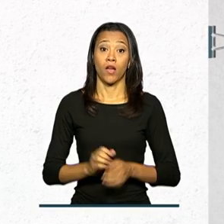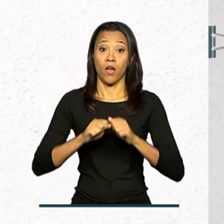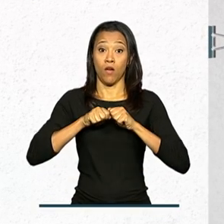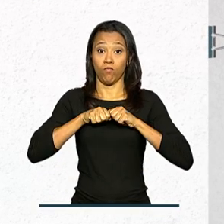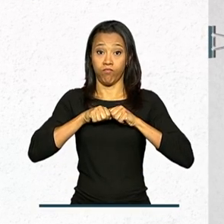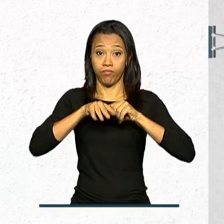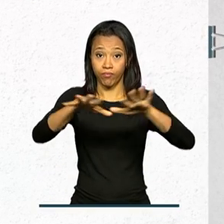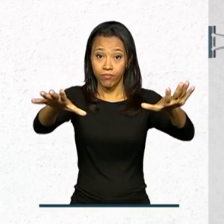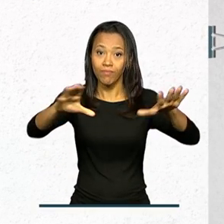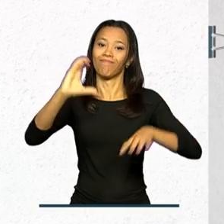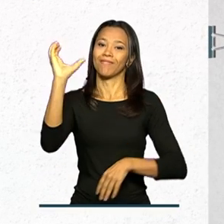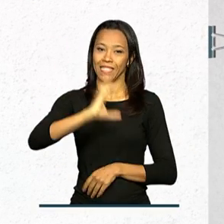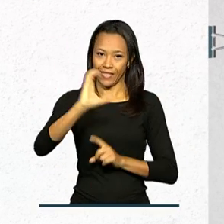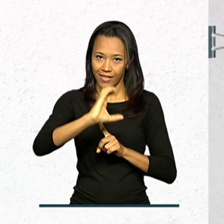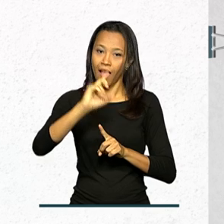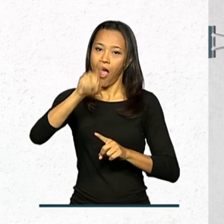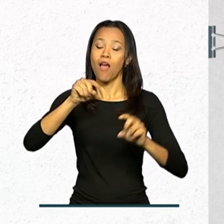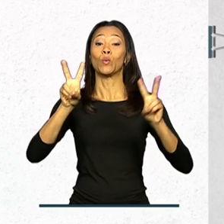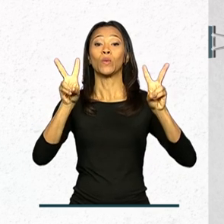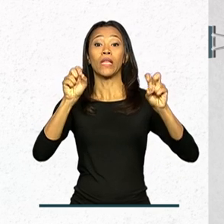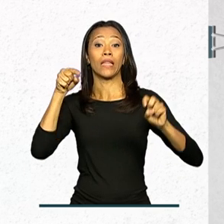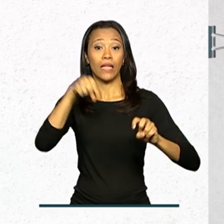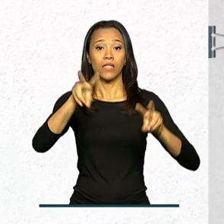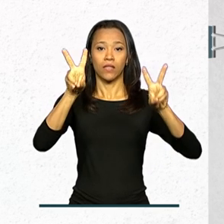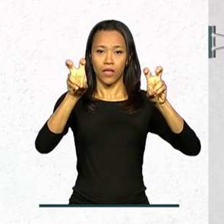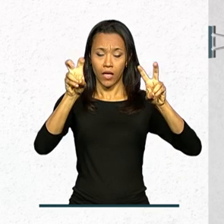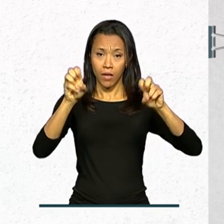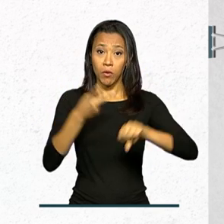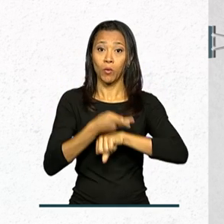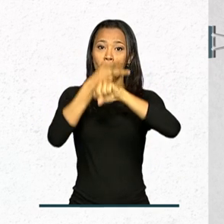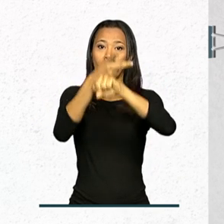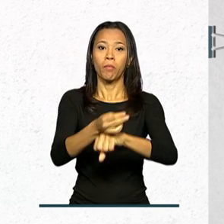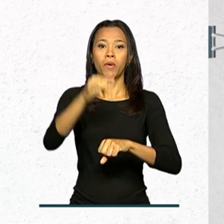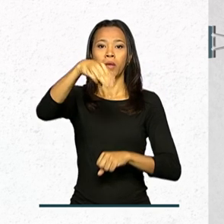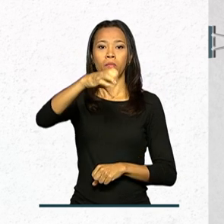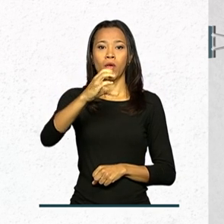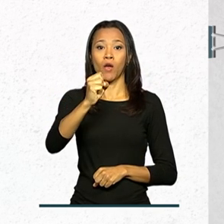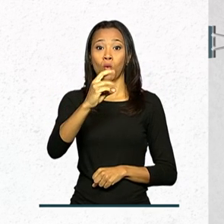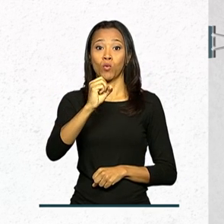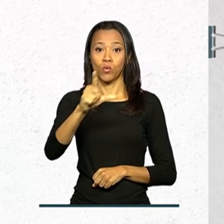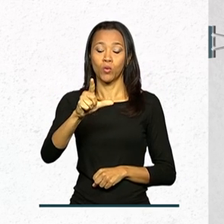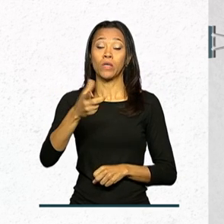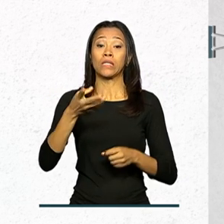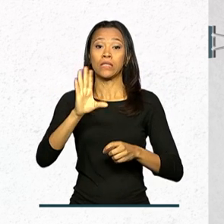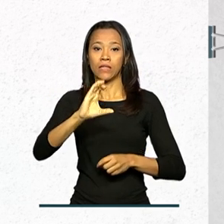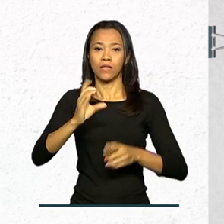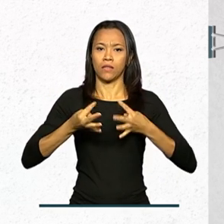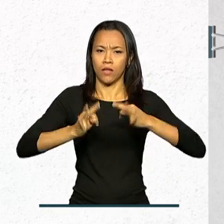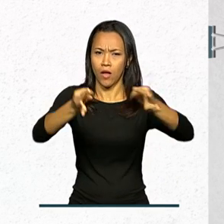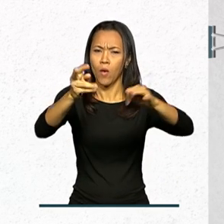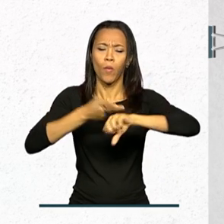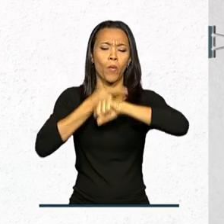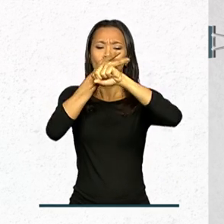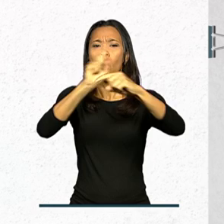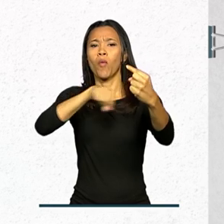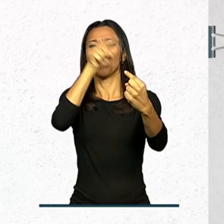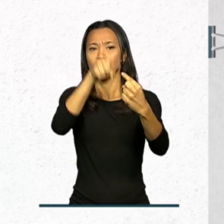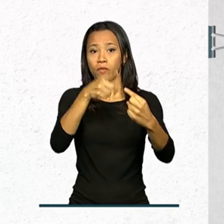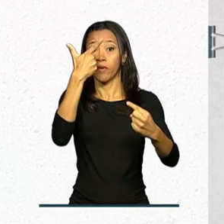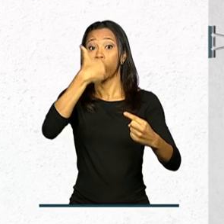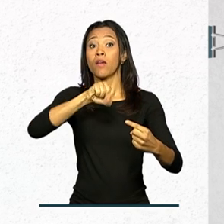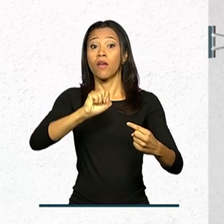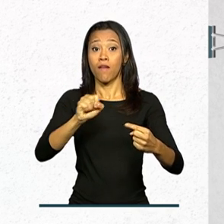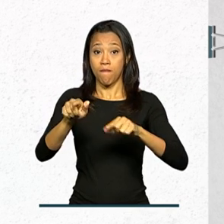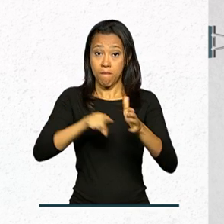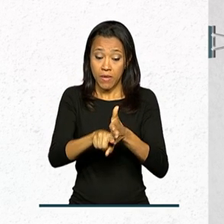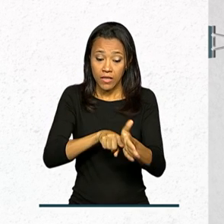Popularização da ciência. Esse é o tema do Prêmio Mercosul de Ciência e Tecnologia. A premiação é destinada a pesquisadores